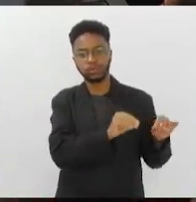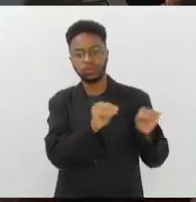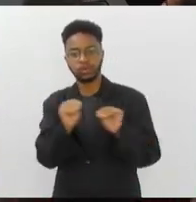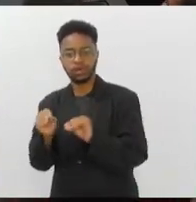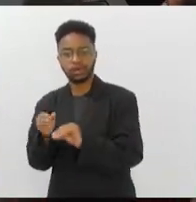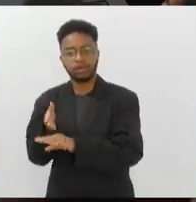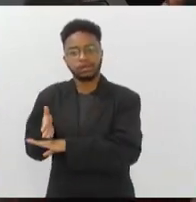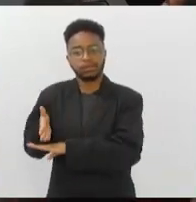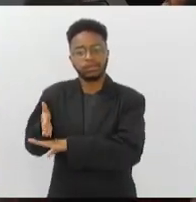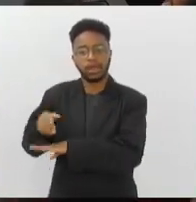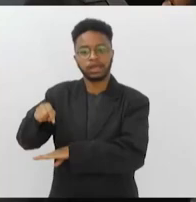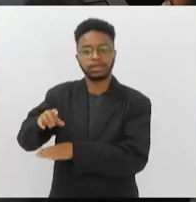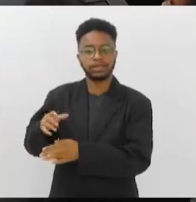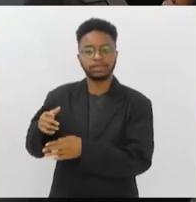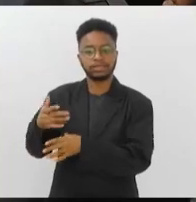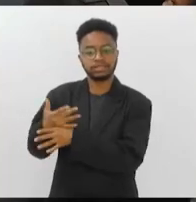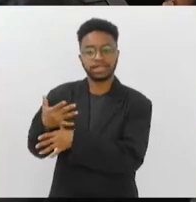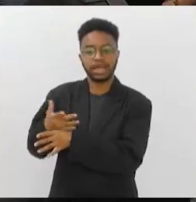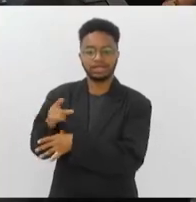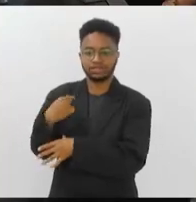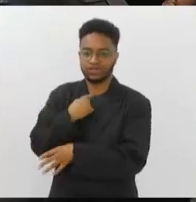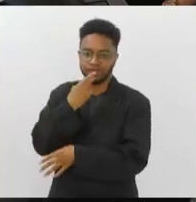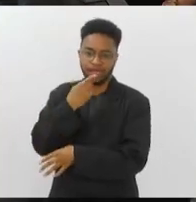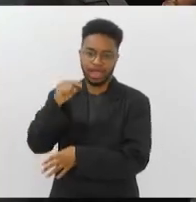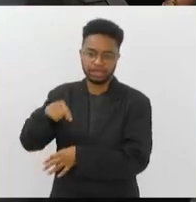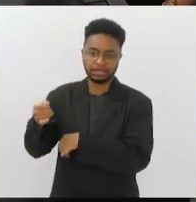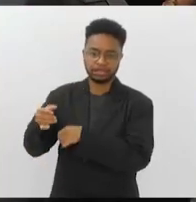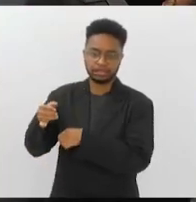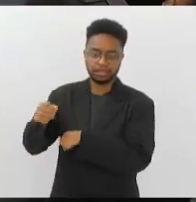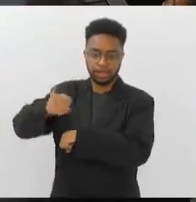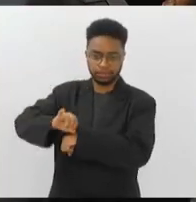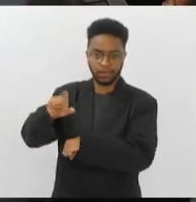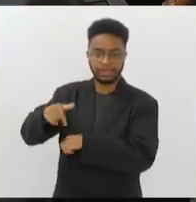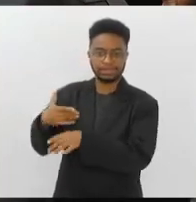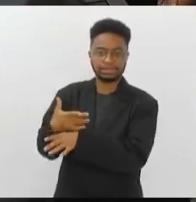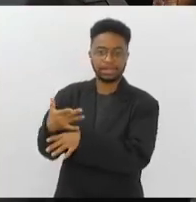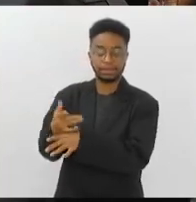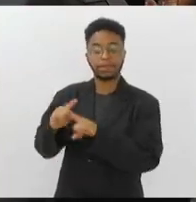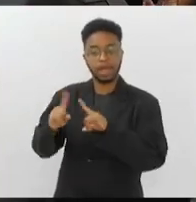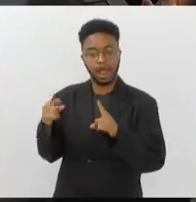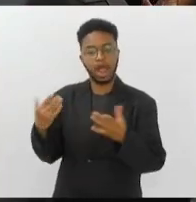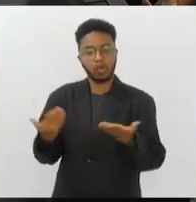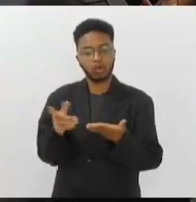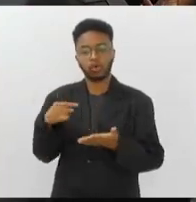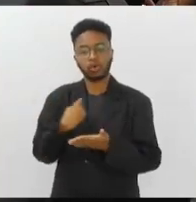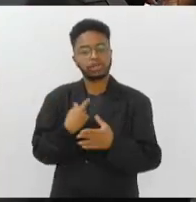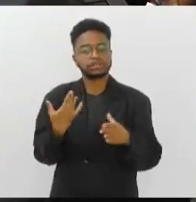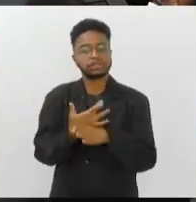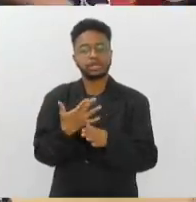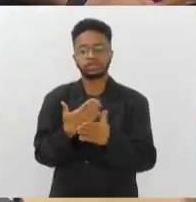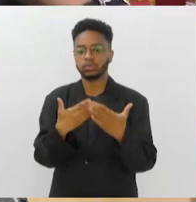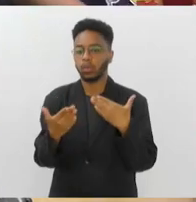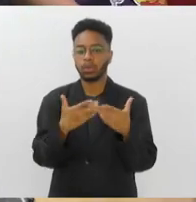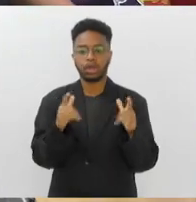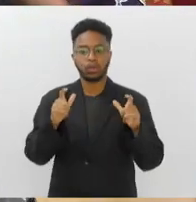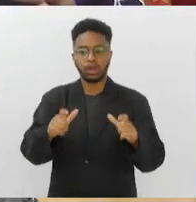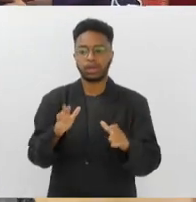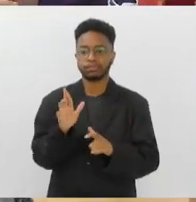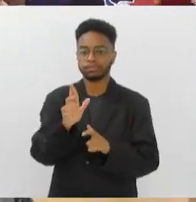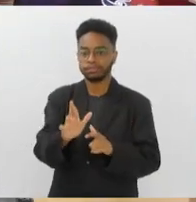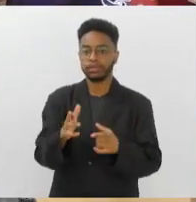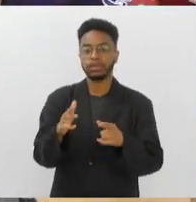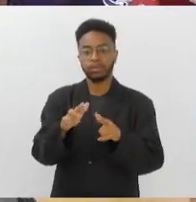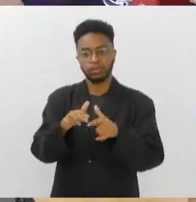cidade. Hoje vamos na cidade. Mas agora a gente é cidade em qualquer lugar que esteja. Ainda mais